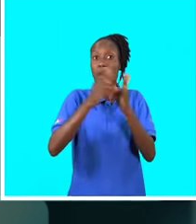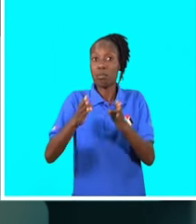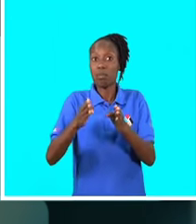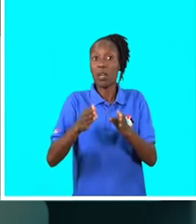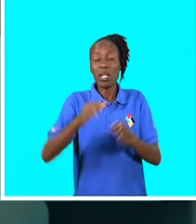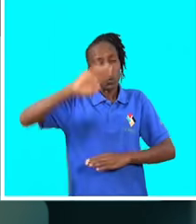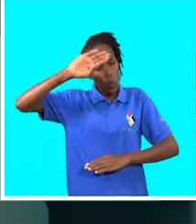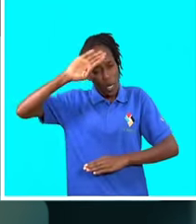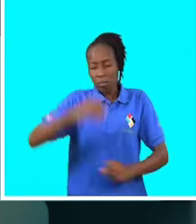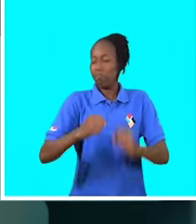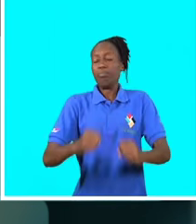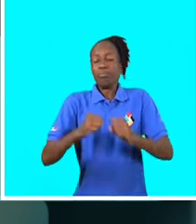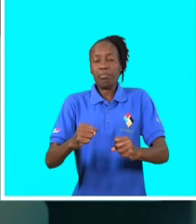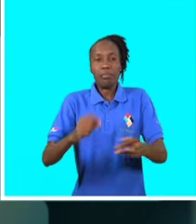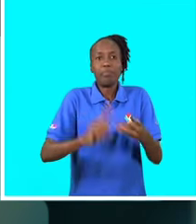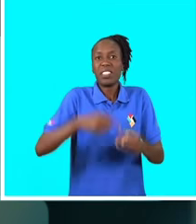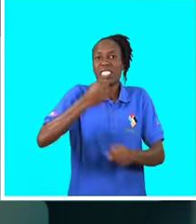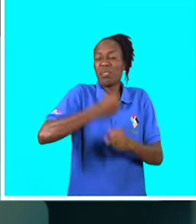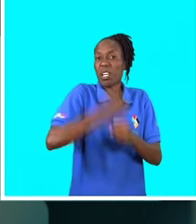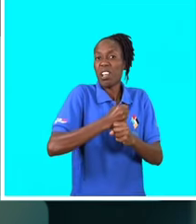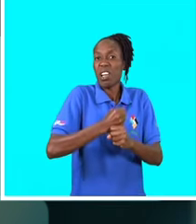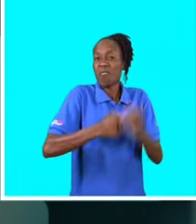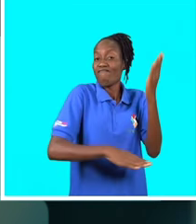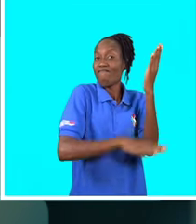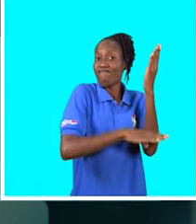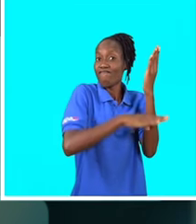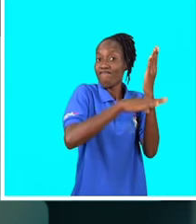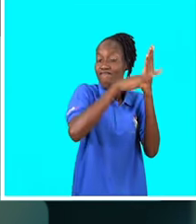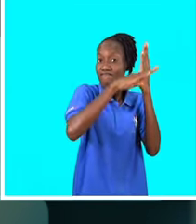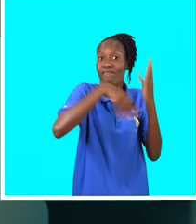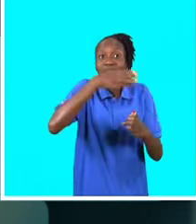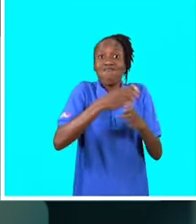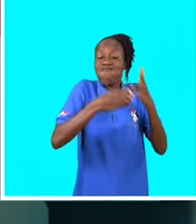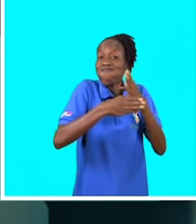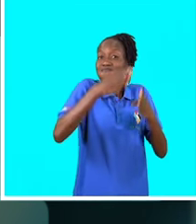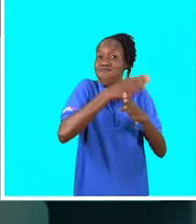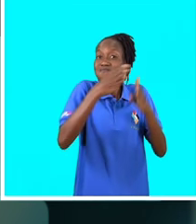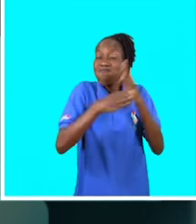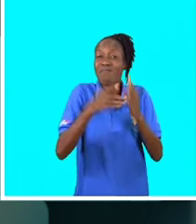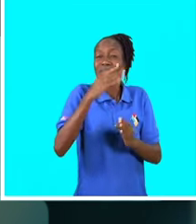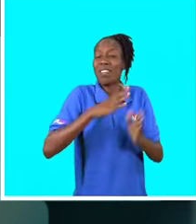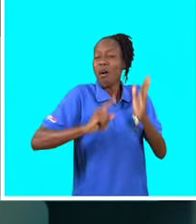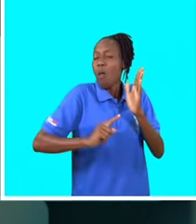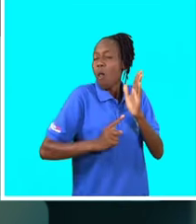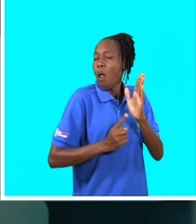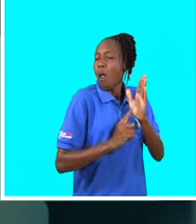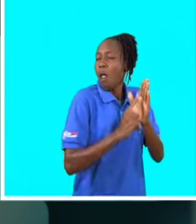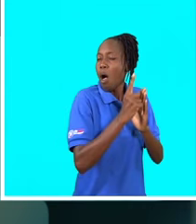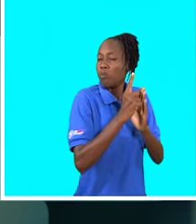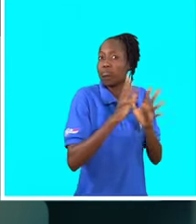indivíduos com epilepsia. Normalmente, trabalhar em alturas, em atividades em que a pessoa tem que estar em alturas